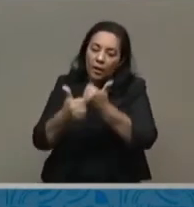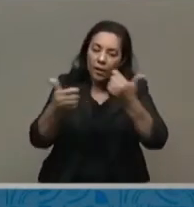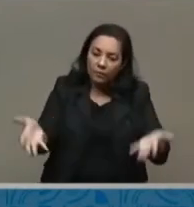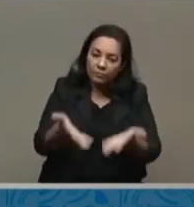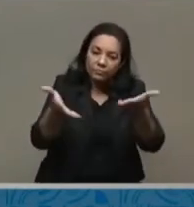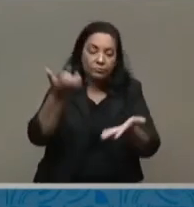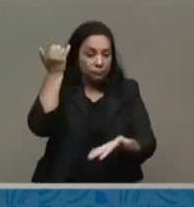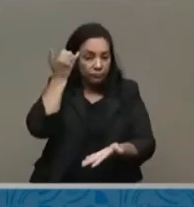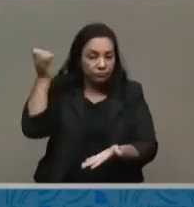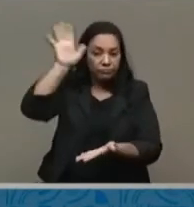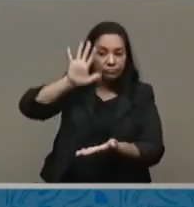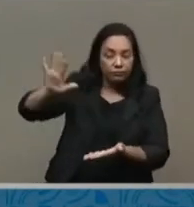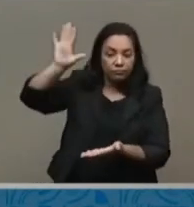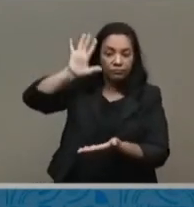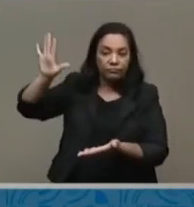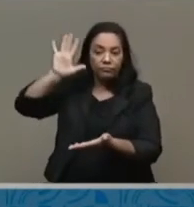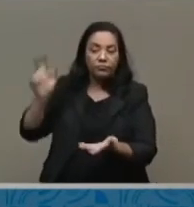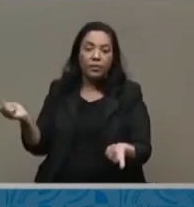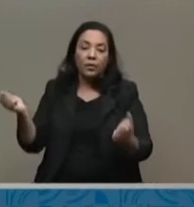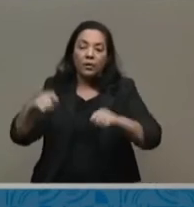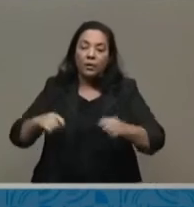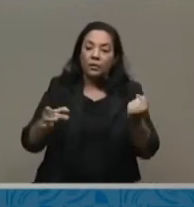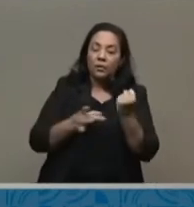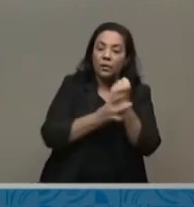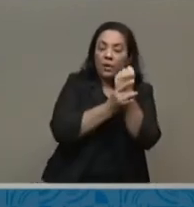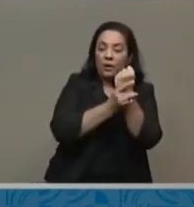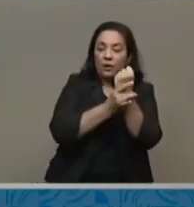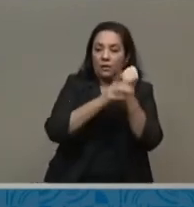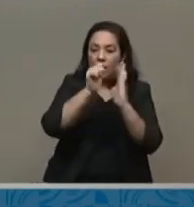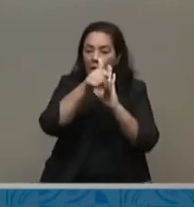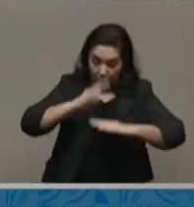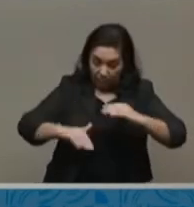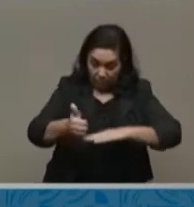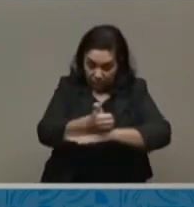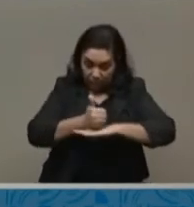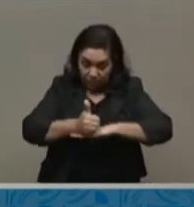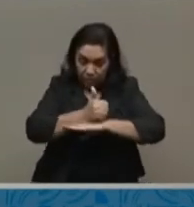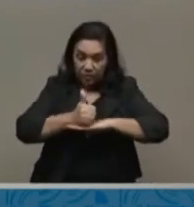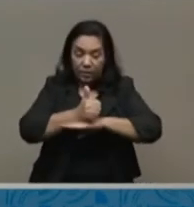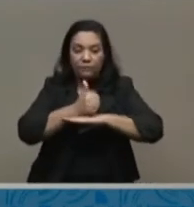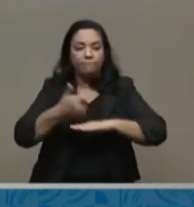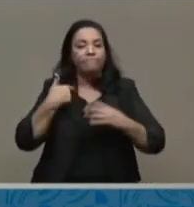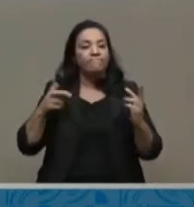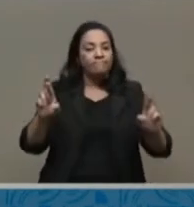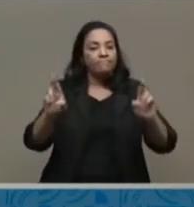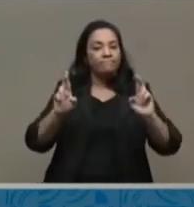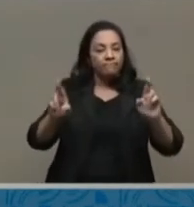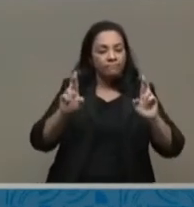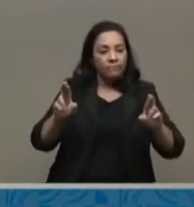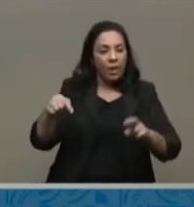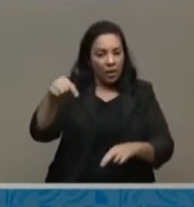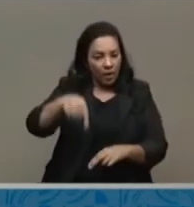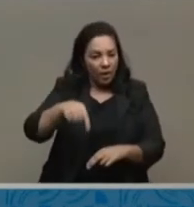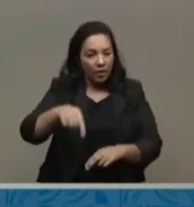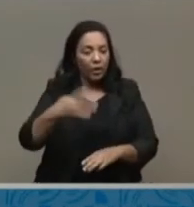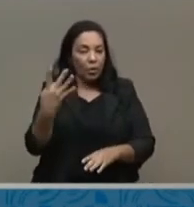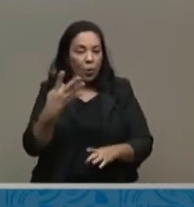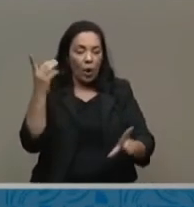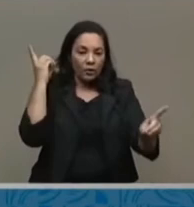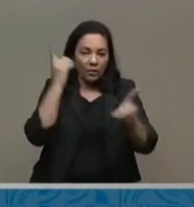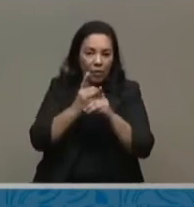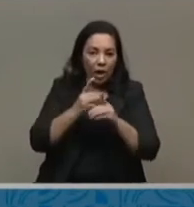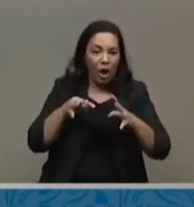ideias que promovam a eficiência do sistema processual brasileiro Esperamos que com este evento todos